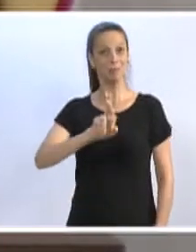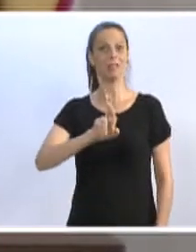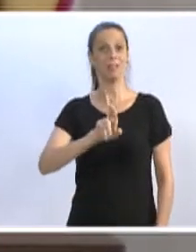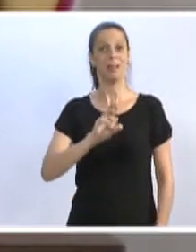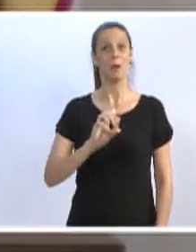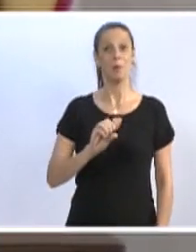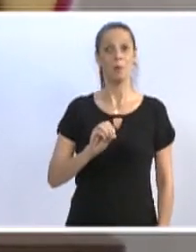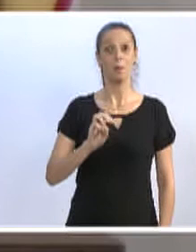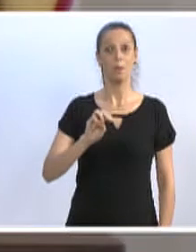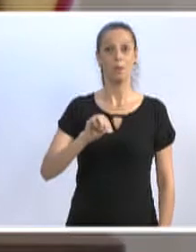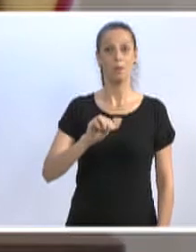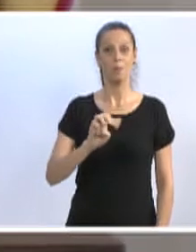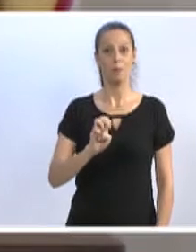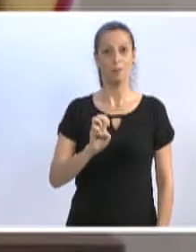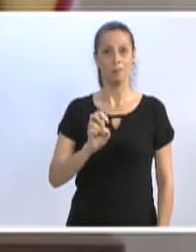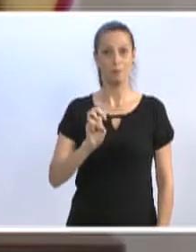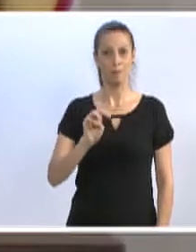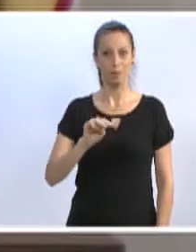querido.